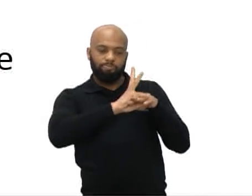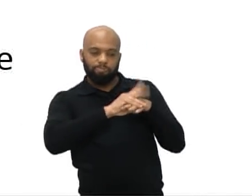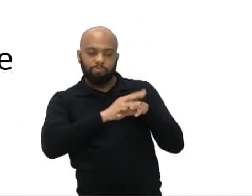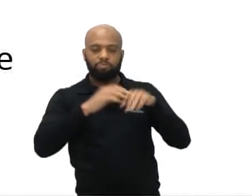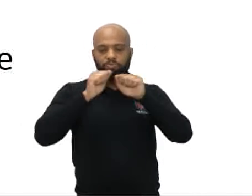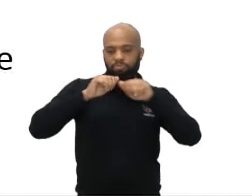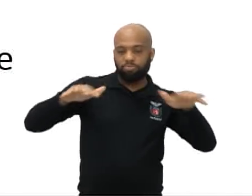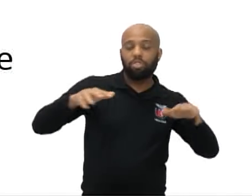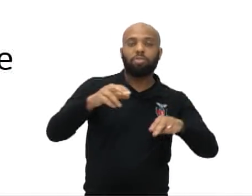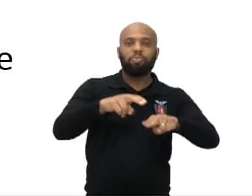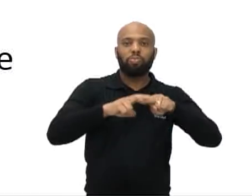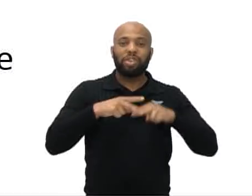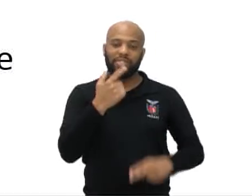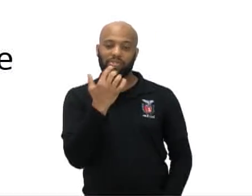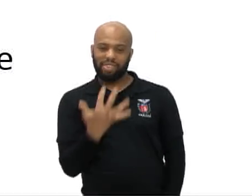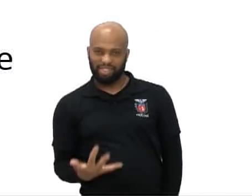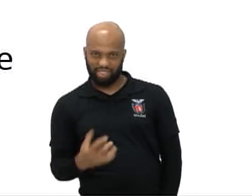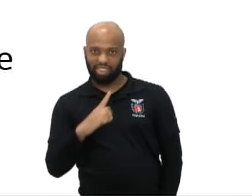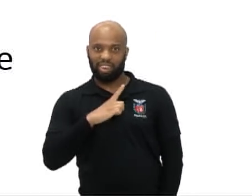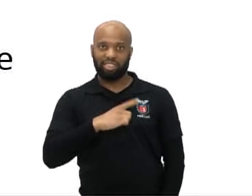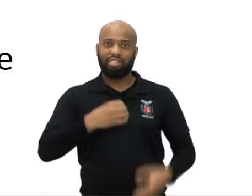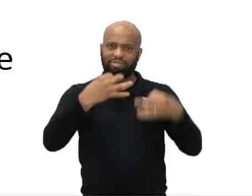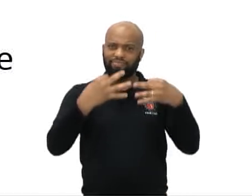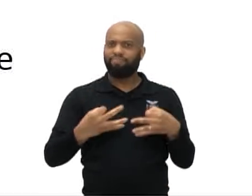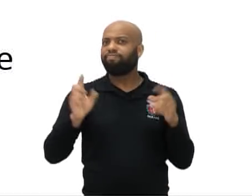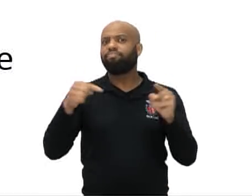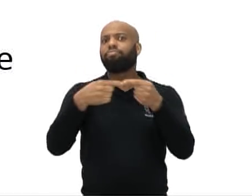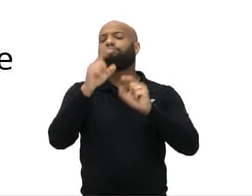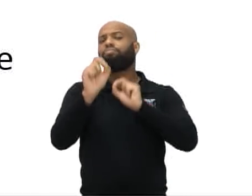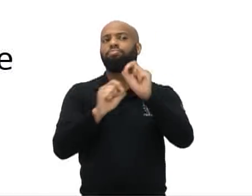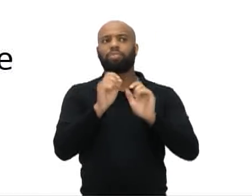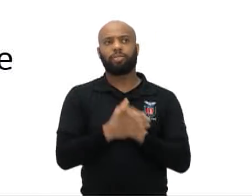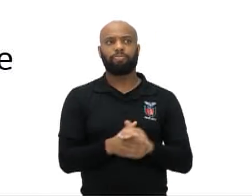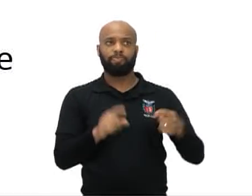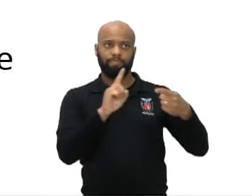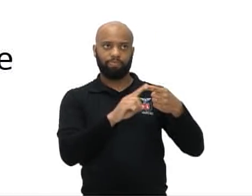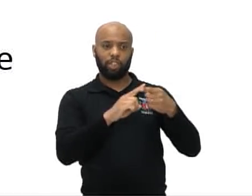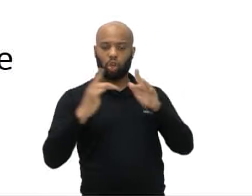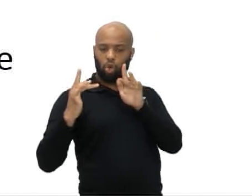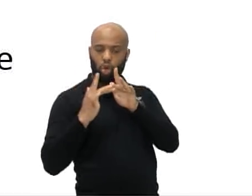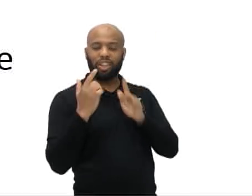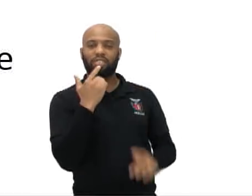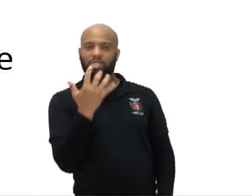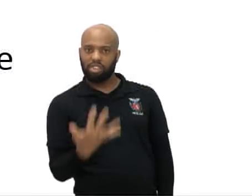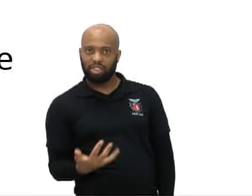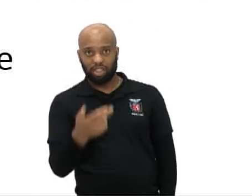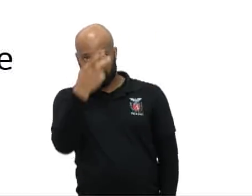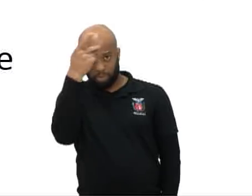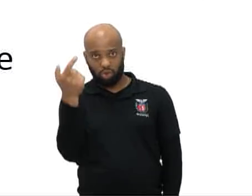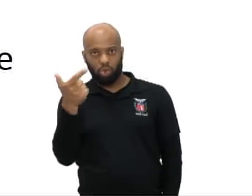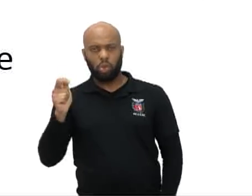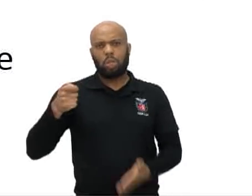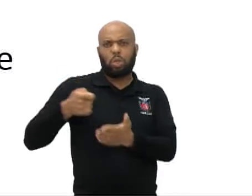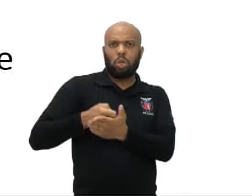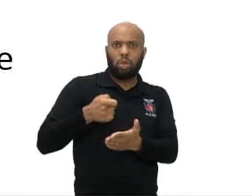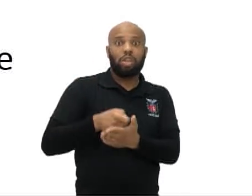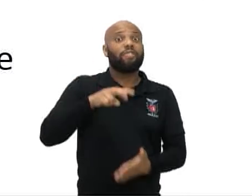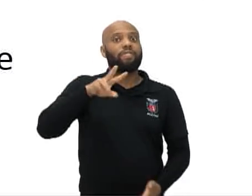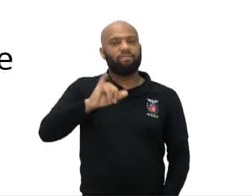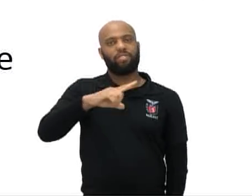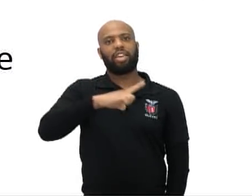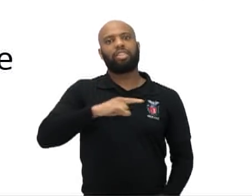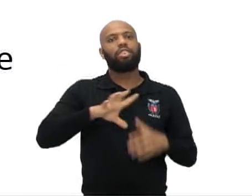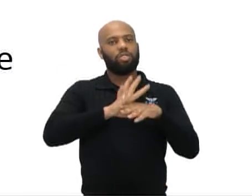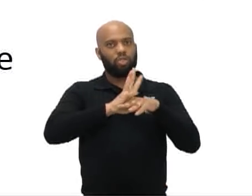transmitidas pelo sangue contaminado, é correto afirmar que o contato com o sangue de uma pessoa obrigatoriamente transmite